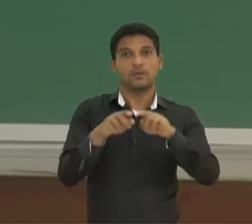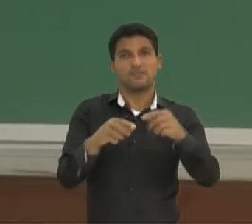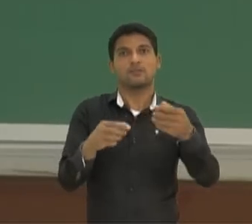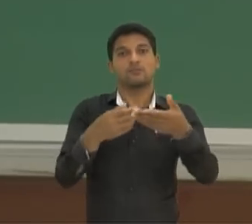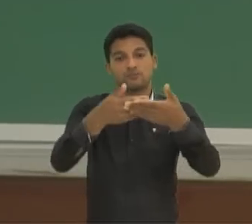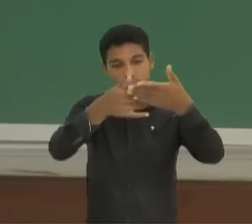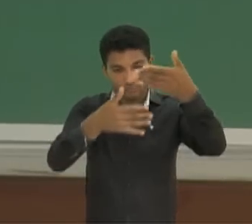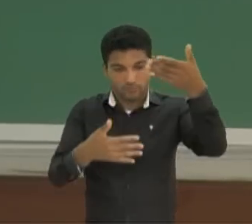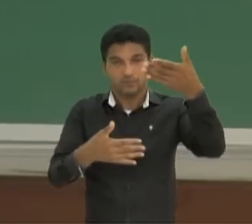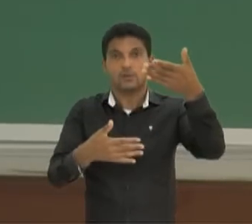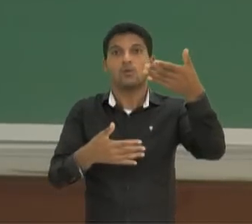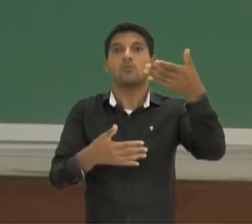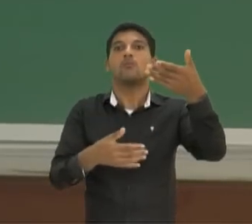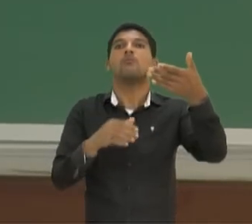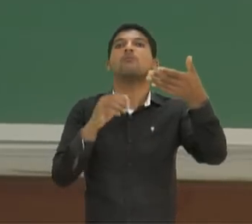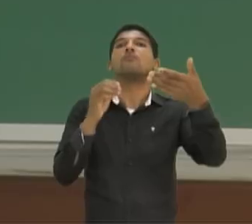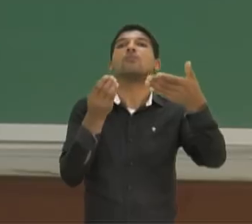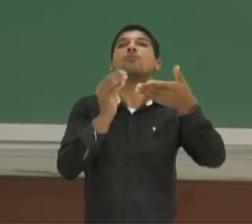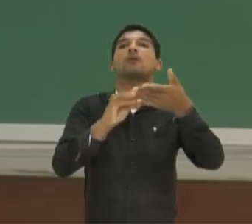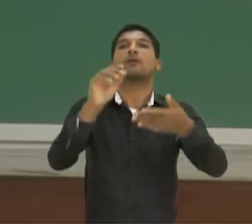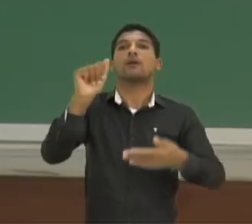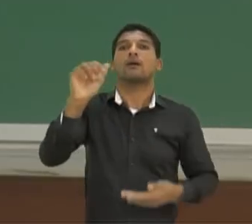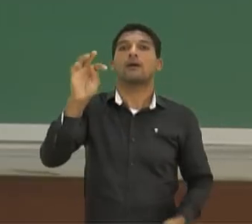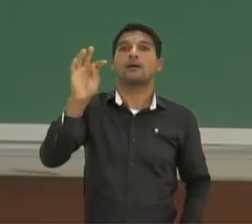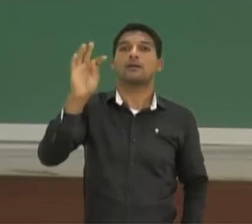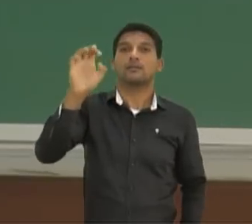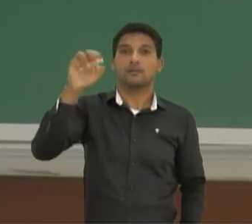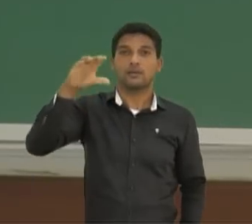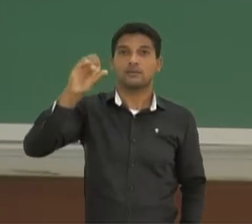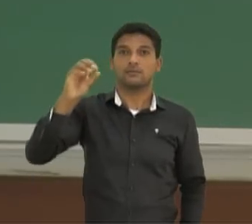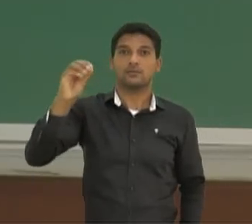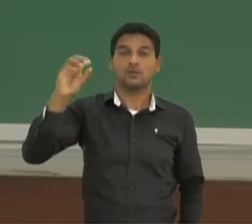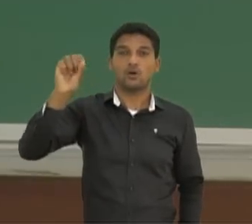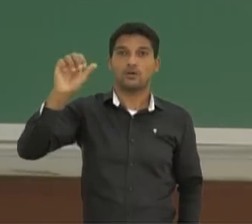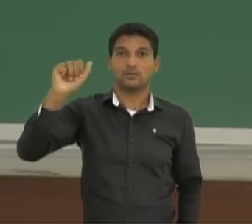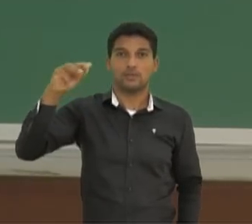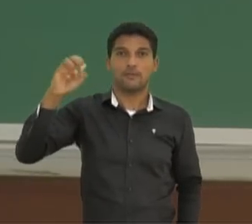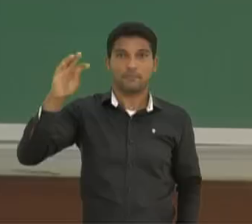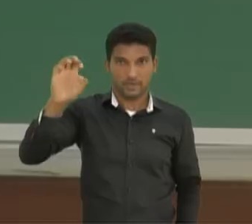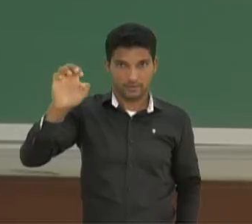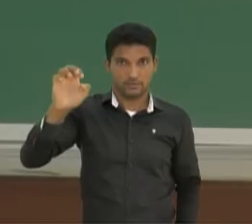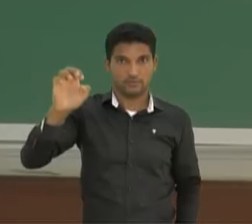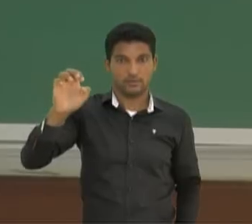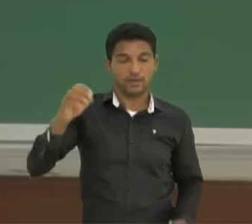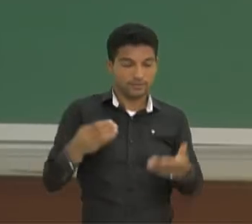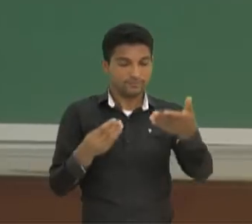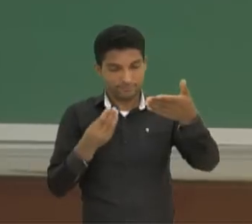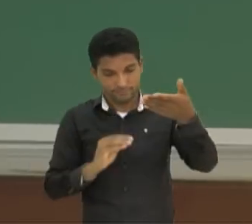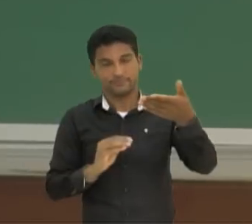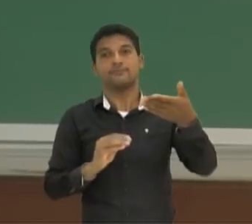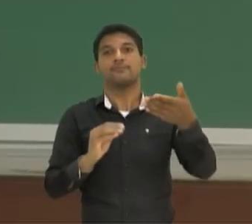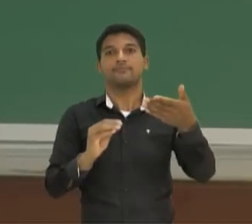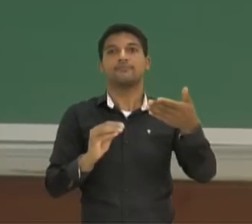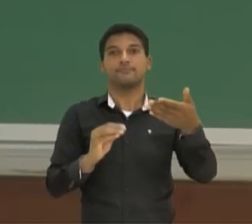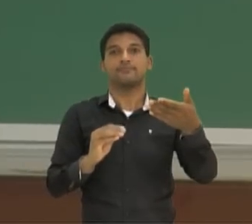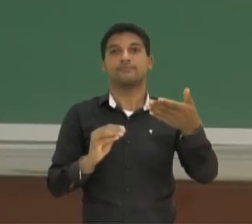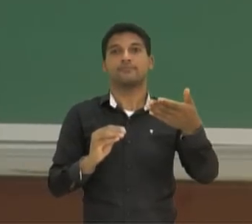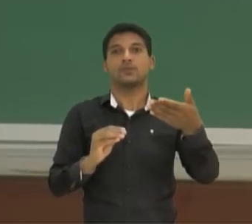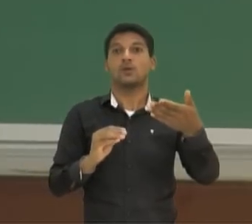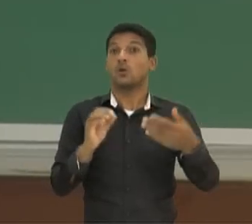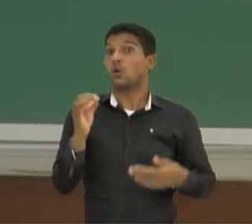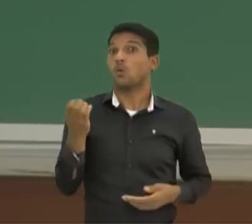escrever atenciosamente, muito respeitosamente, eu posso abreviar a palavra muito, né? E colocar muito, que é